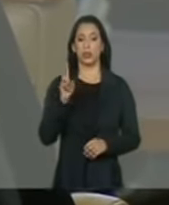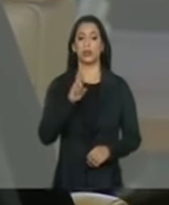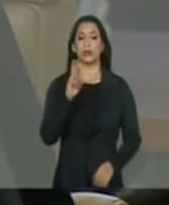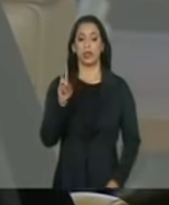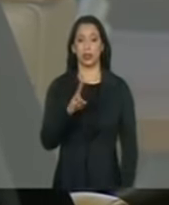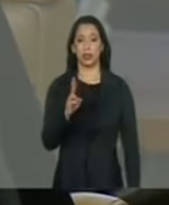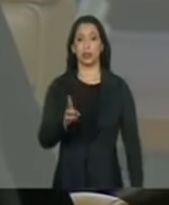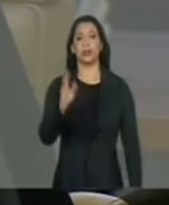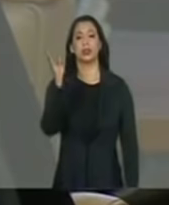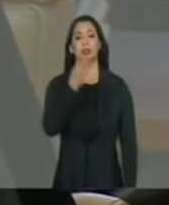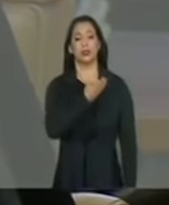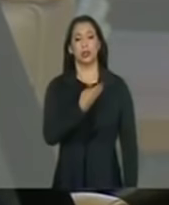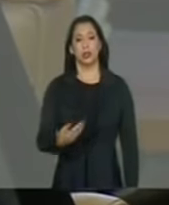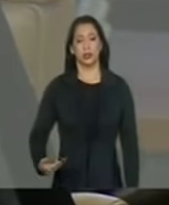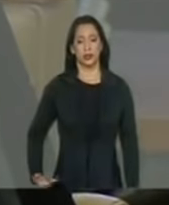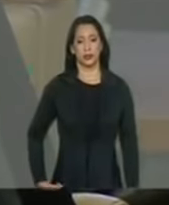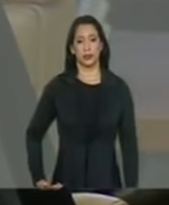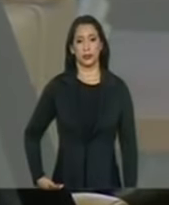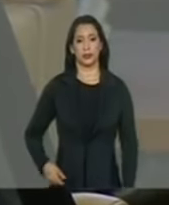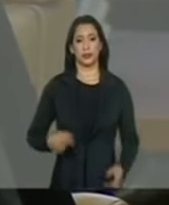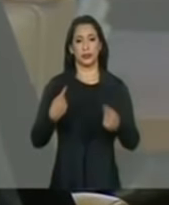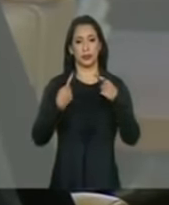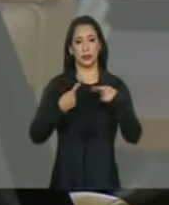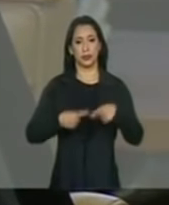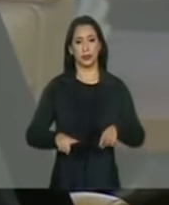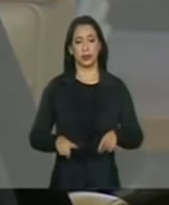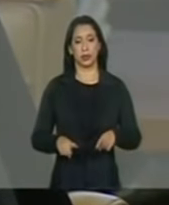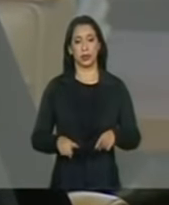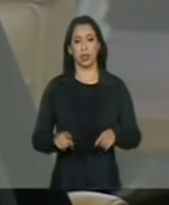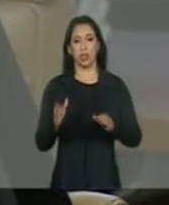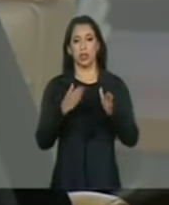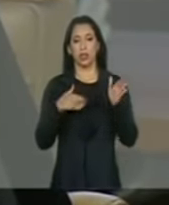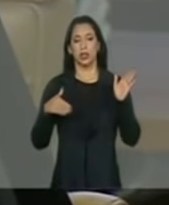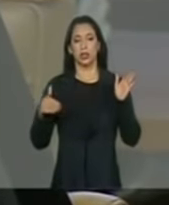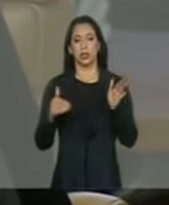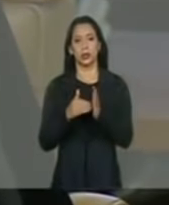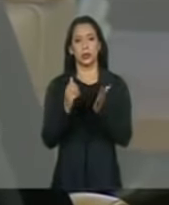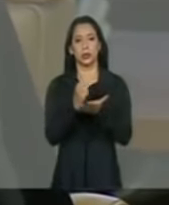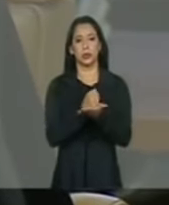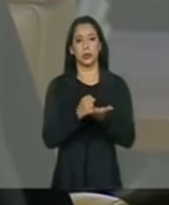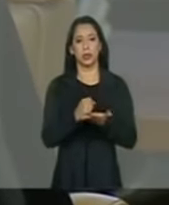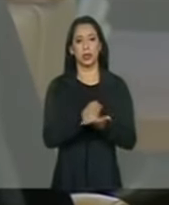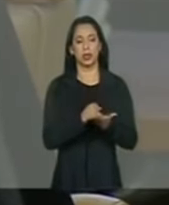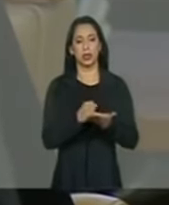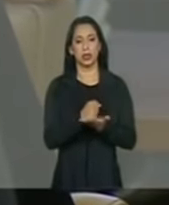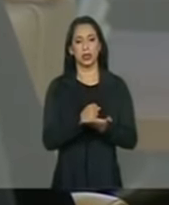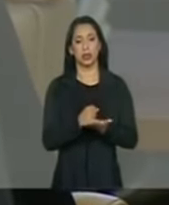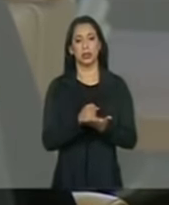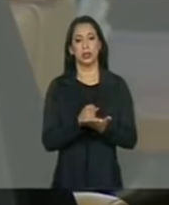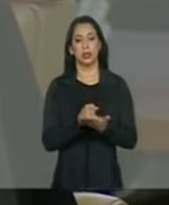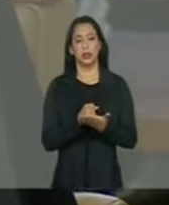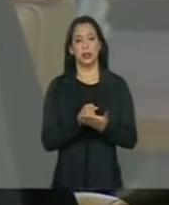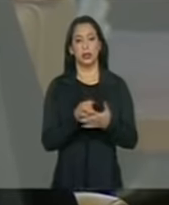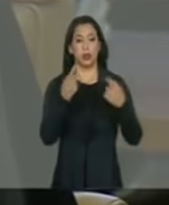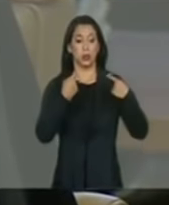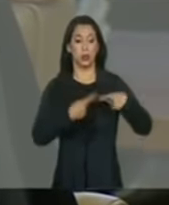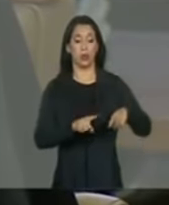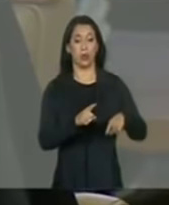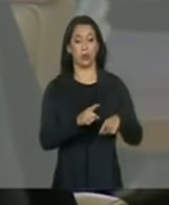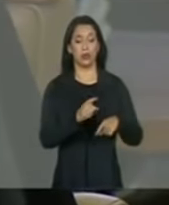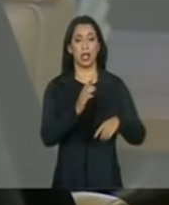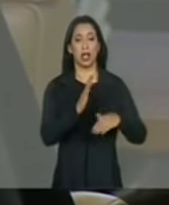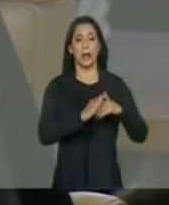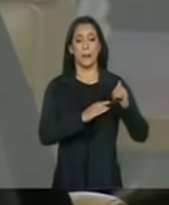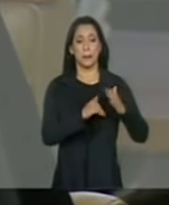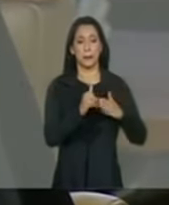intolerável transigir em todos os princípios fundamentais que repudiam práticas desonestas